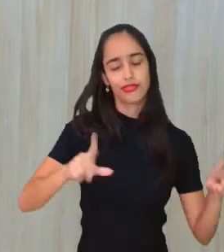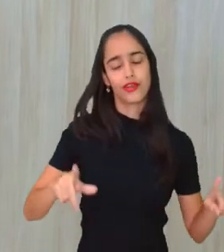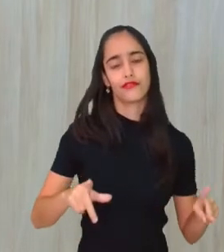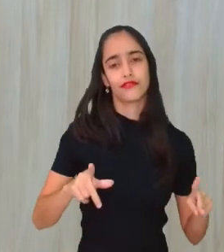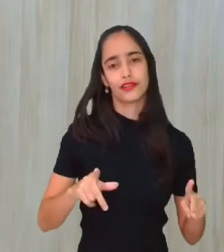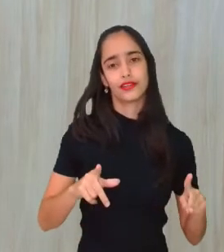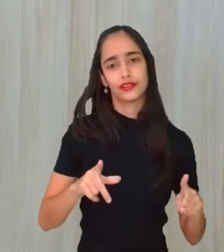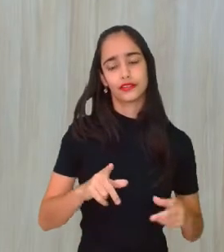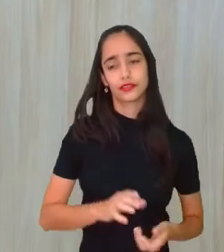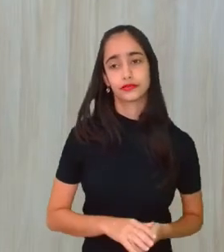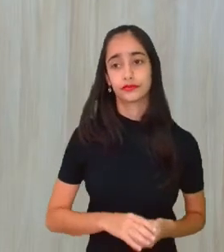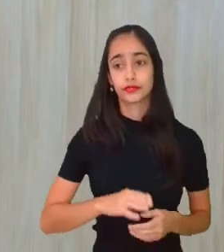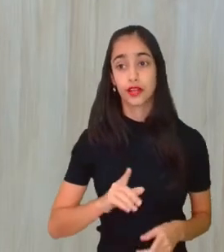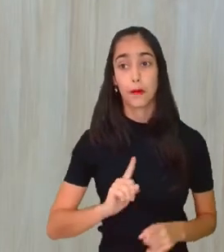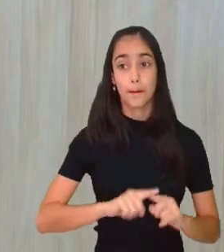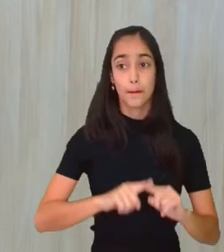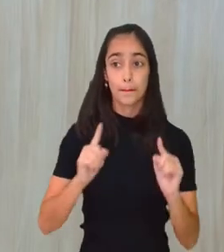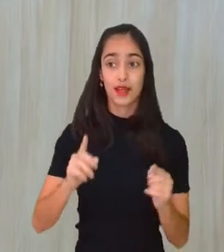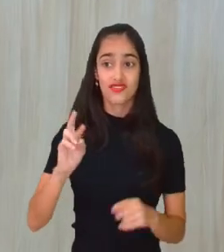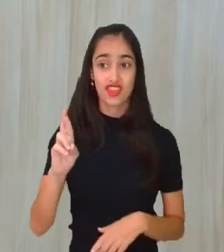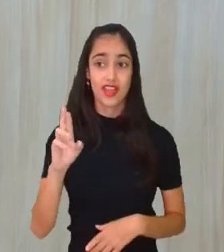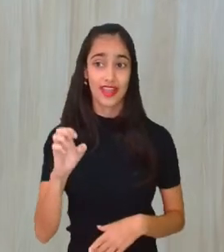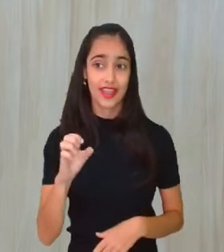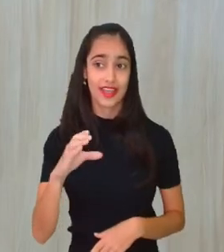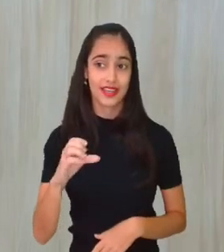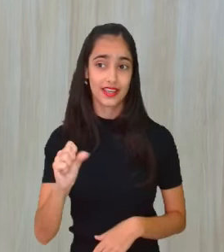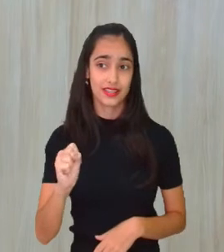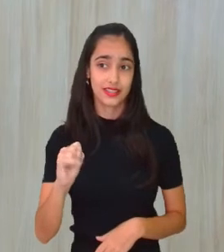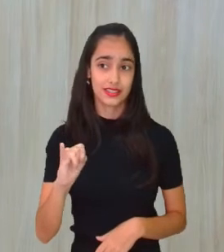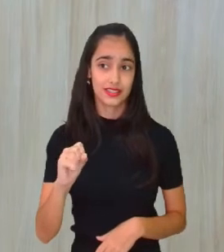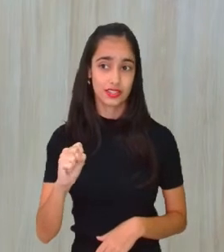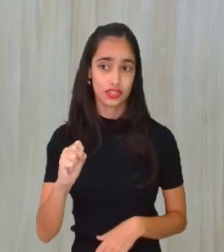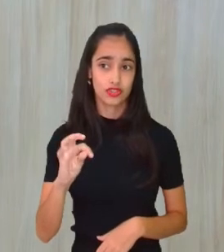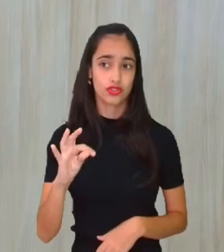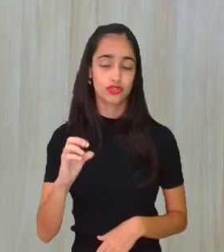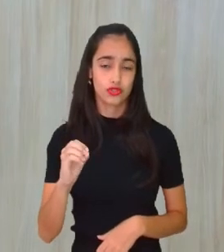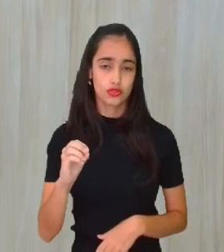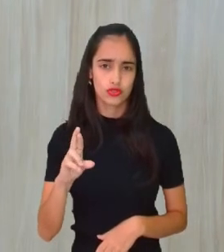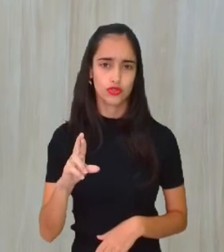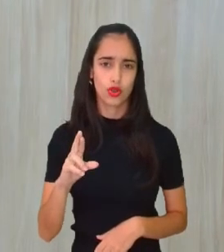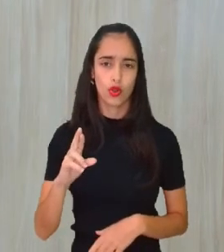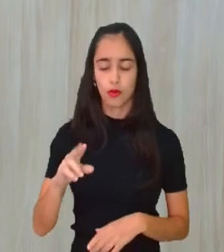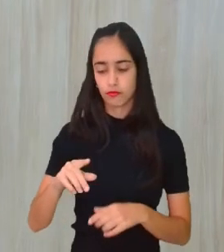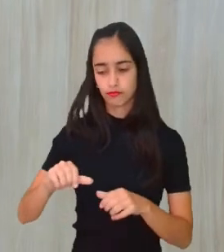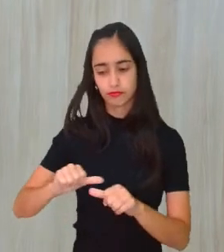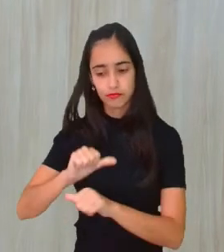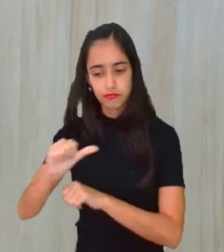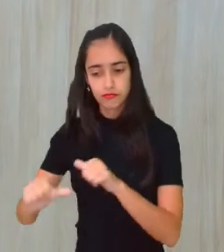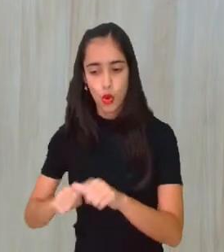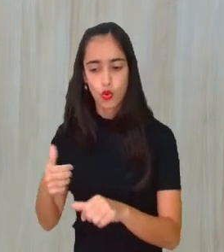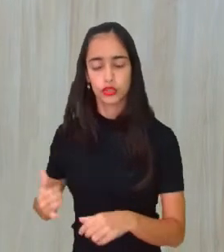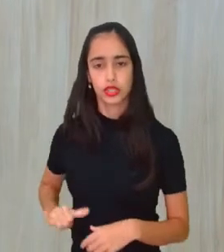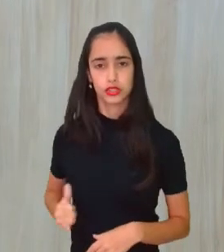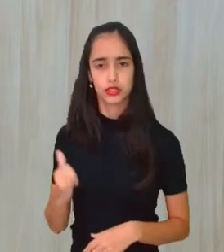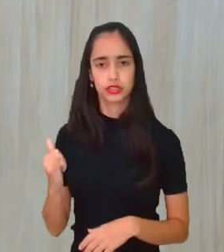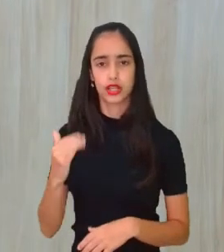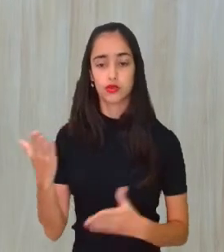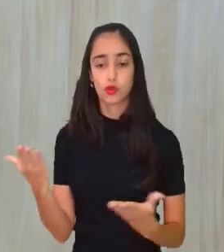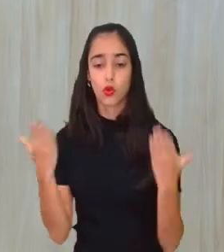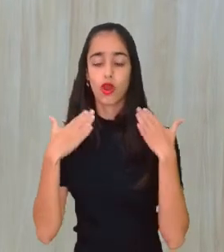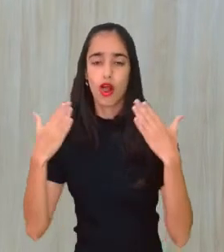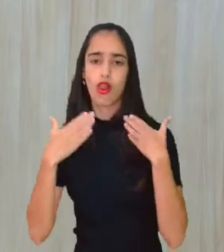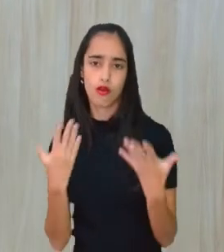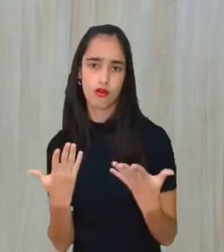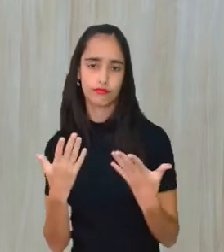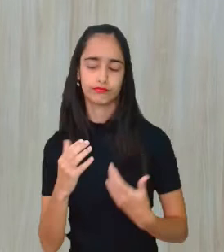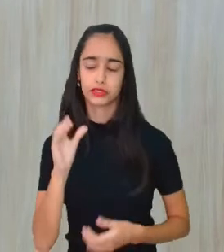do resistor, que só transforma em calor, como o aquecimento do chuveiro elétrico, né, da água. No ferro elétrico,